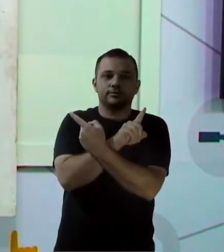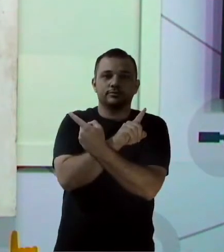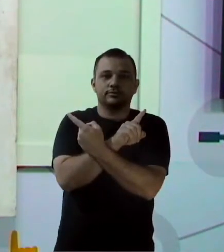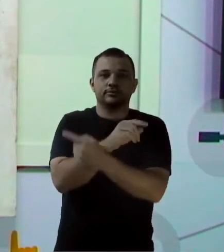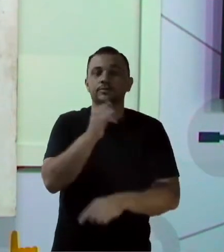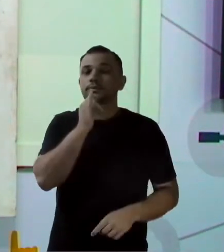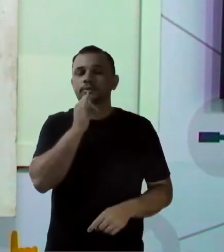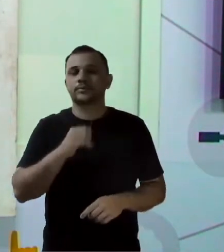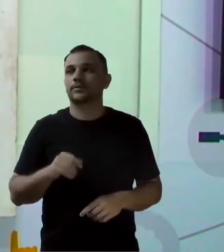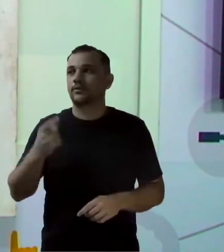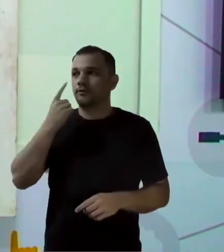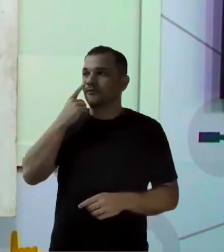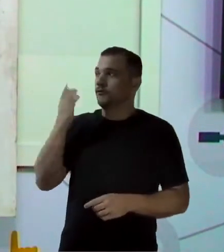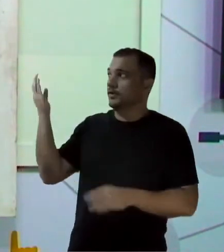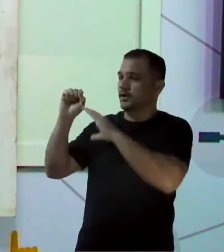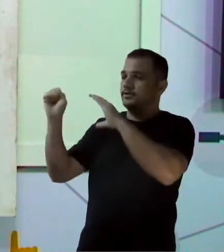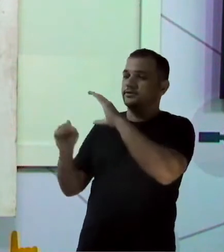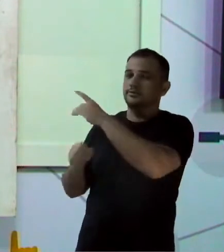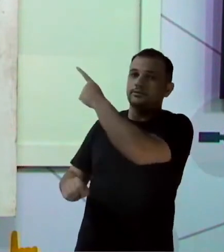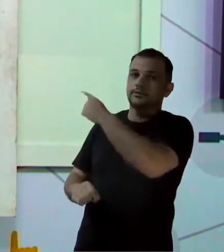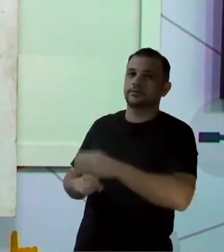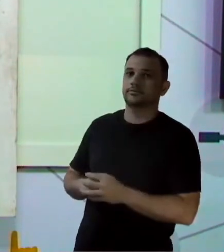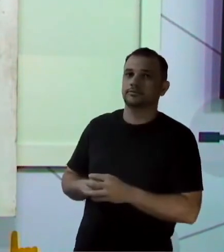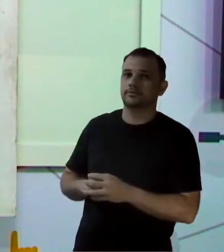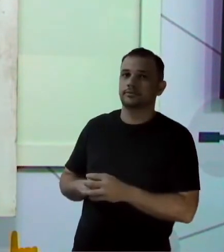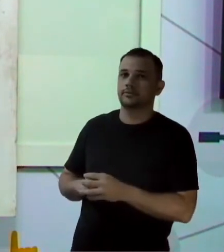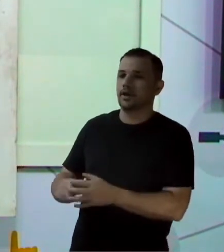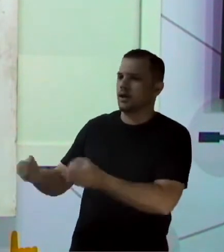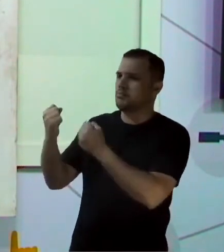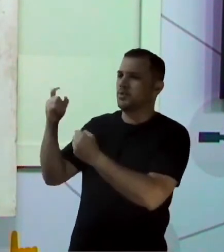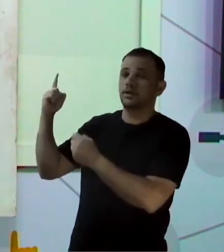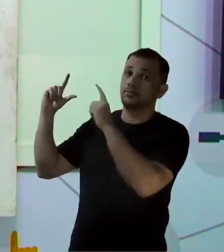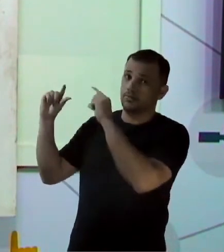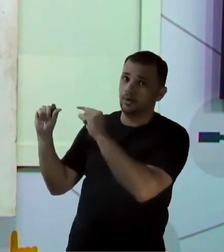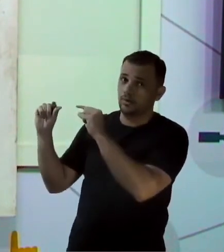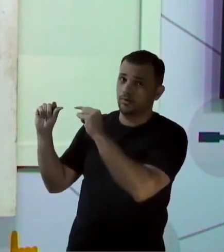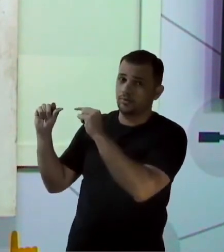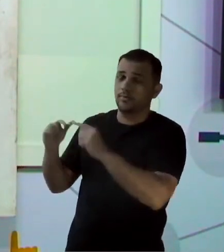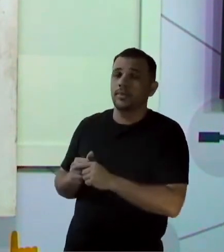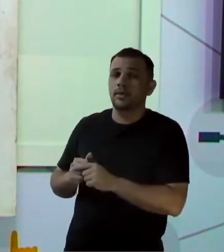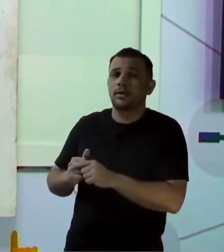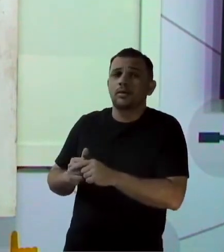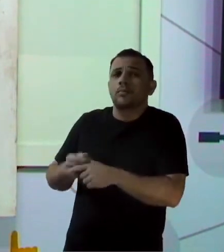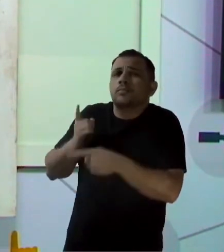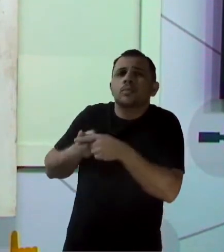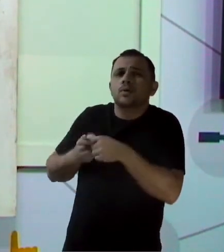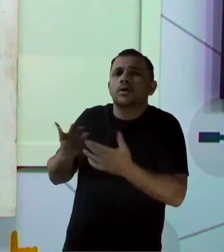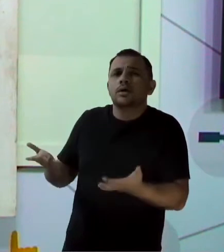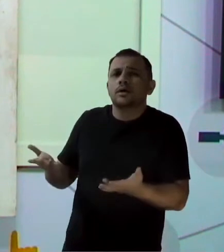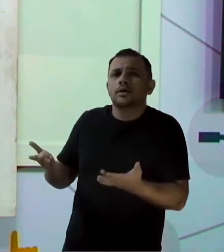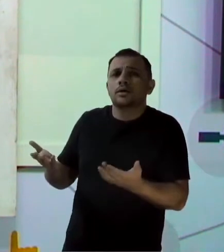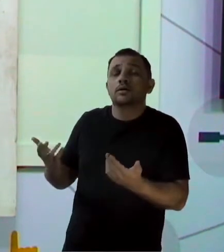quê? Dessas 3 lâmpadas associadas, a potência é menor. Sabe por que a potência